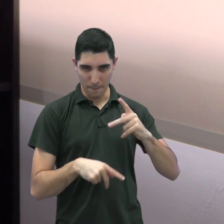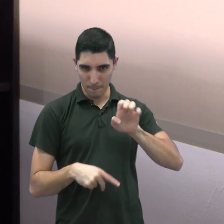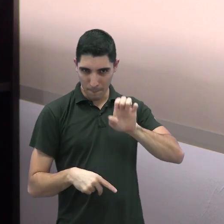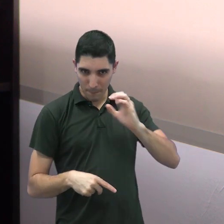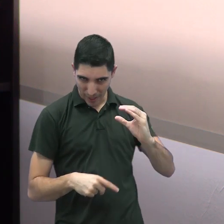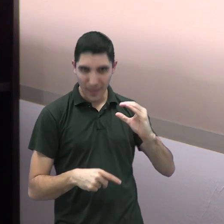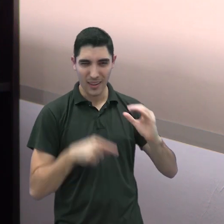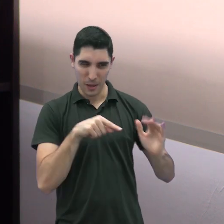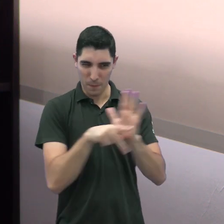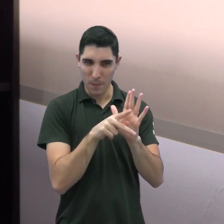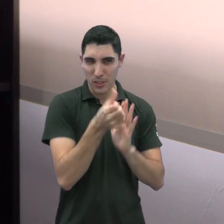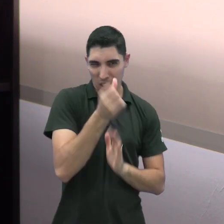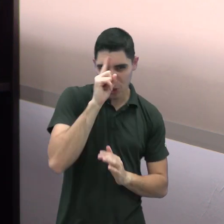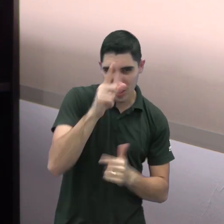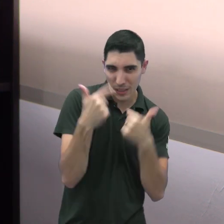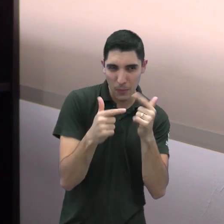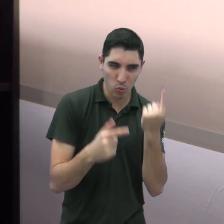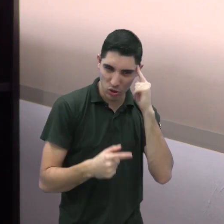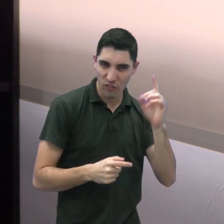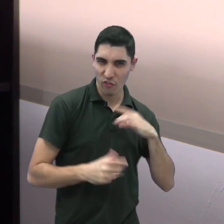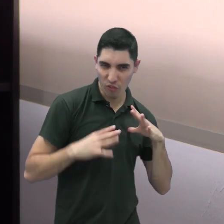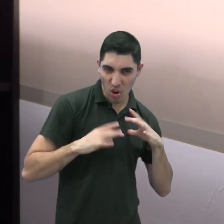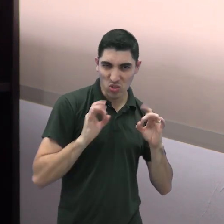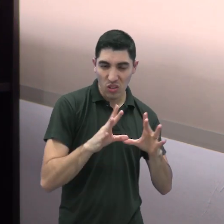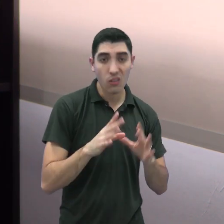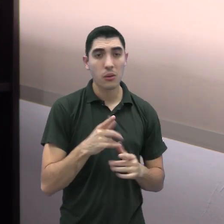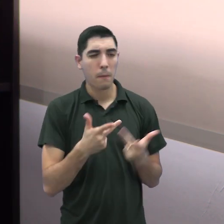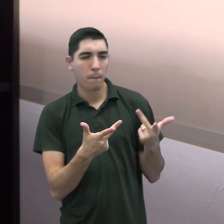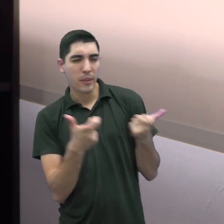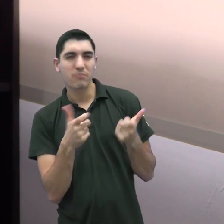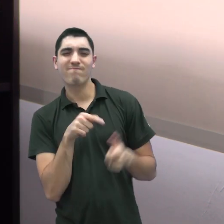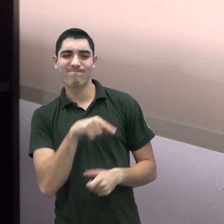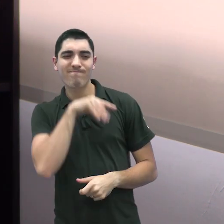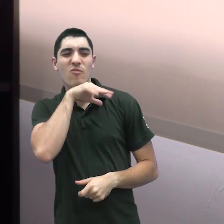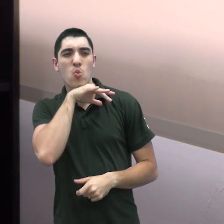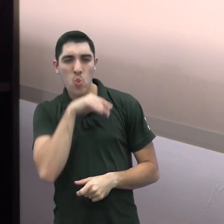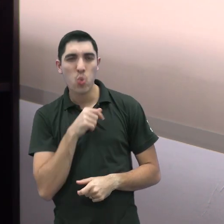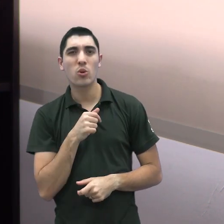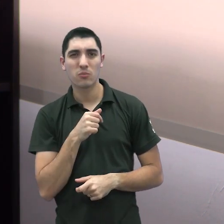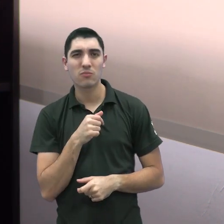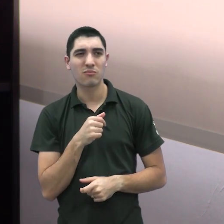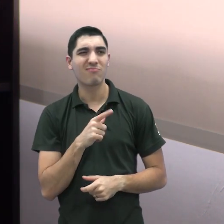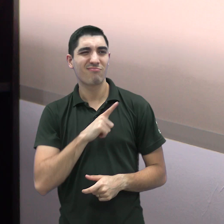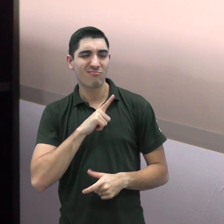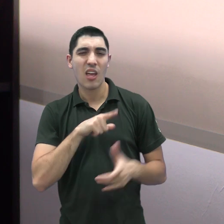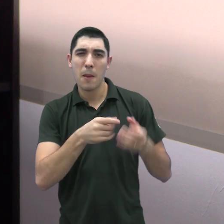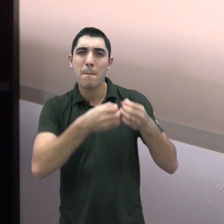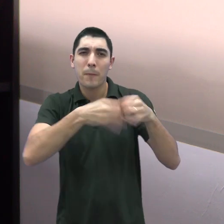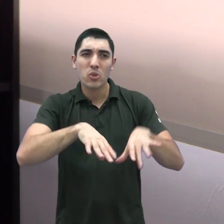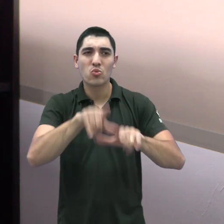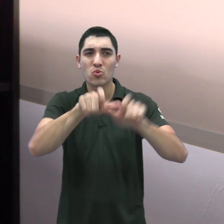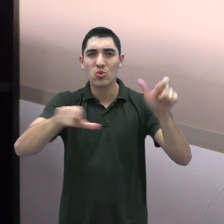3x1, 6x1 está vendo uma situação ruim. Todos estão vendo como uma situação de